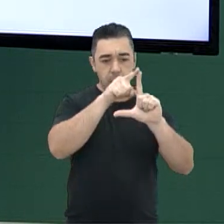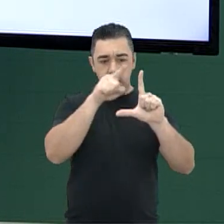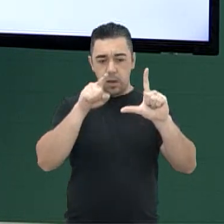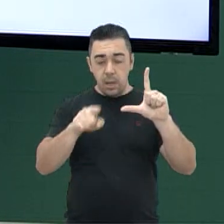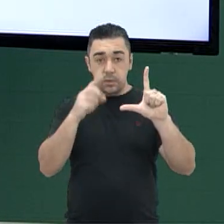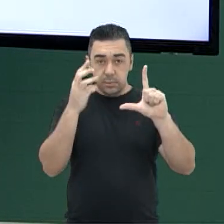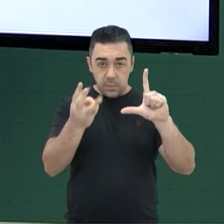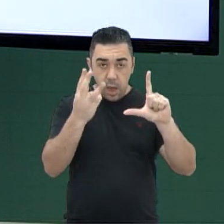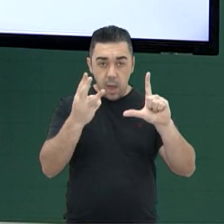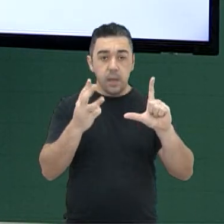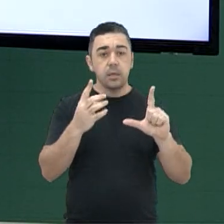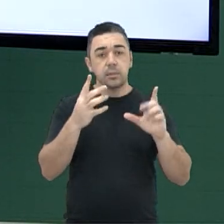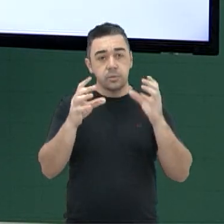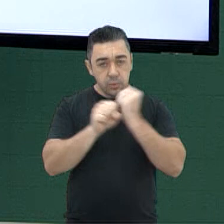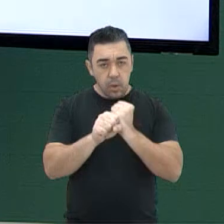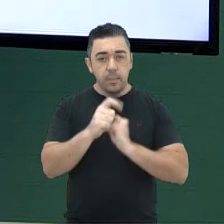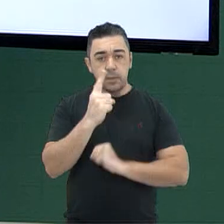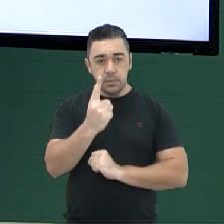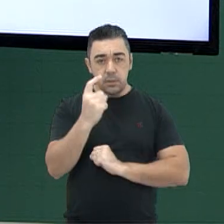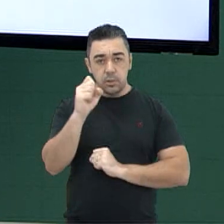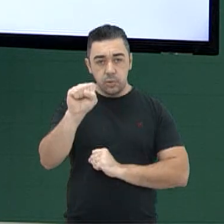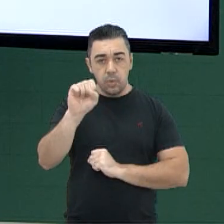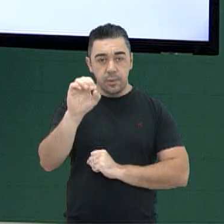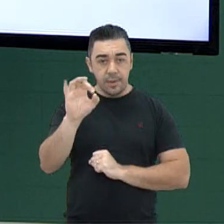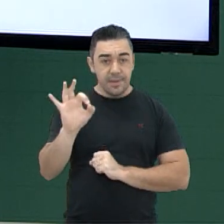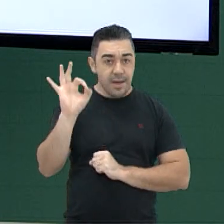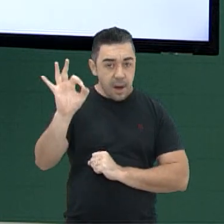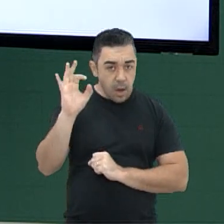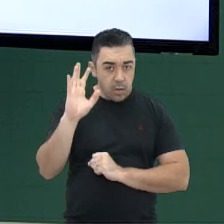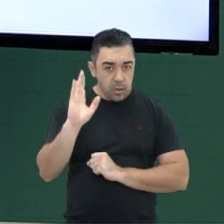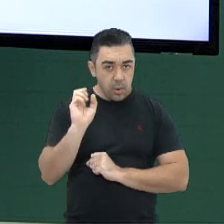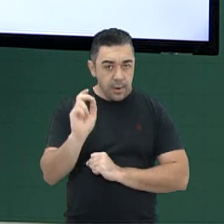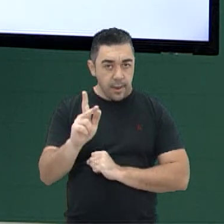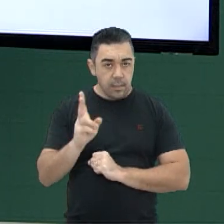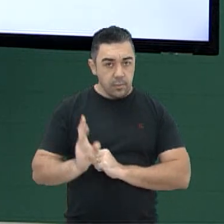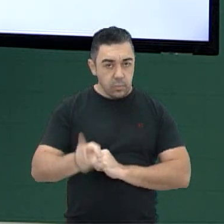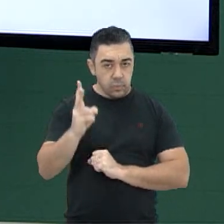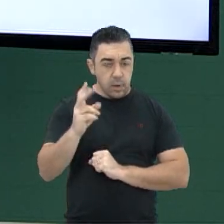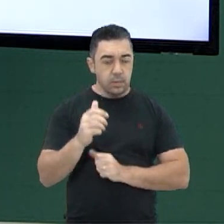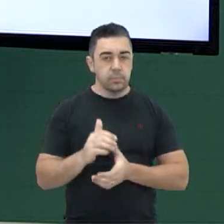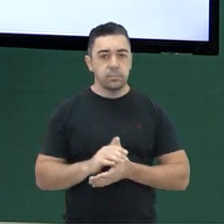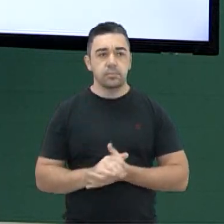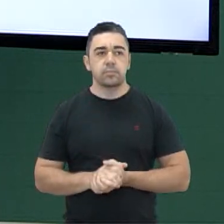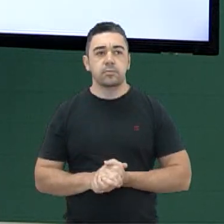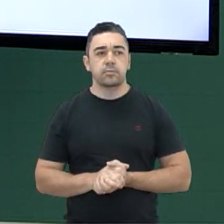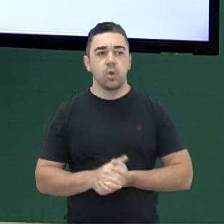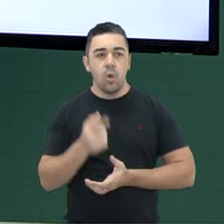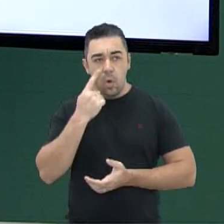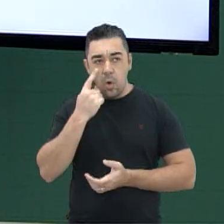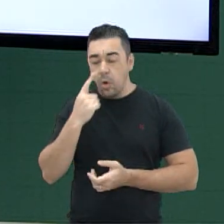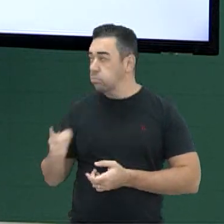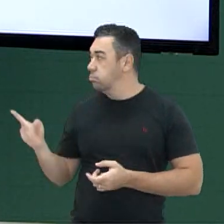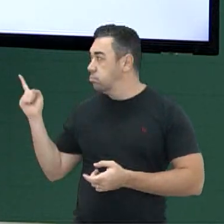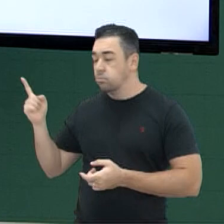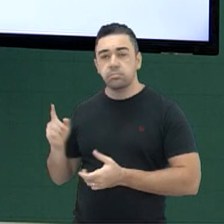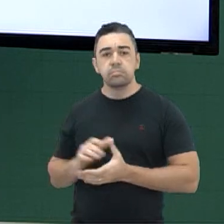de 180 graus. Estamos recordando. Vamos continuar? Olha lá. Como os triângulos podem